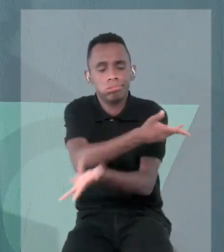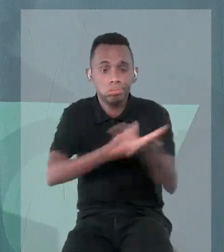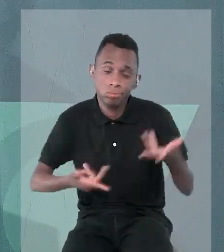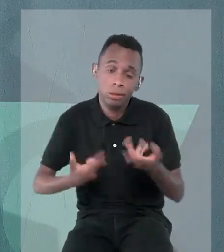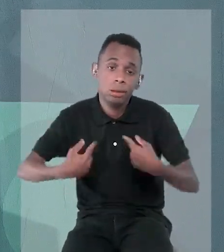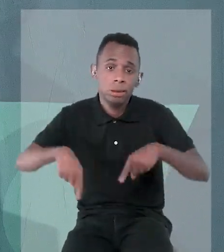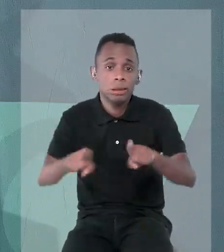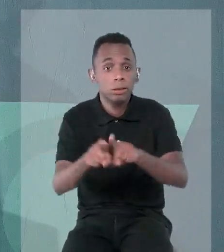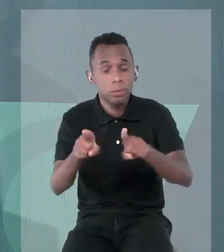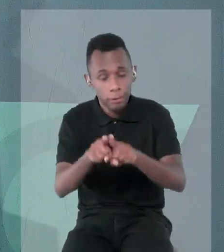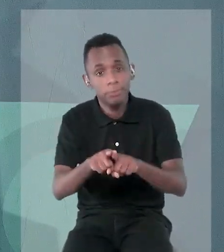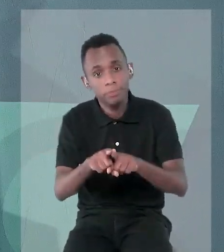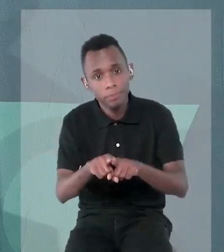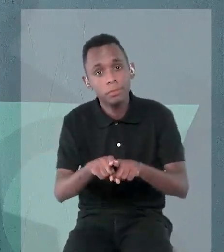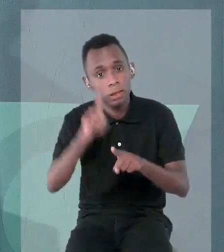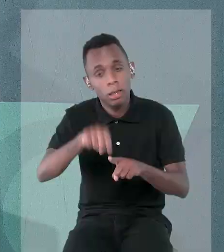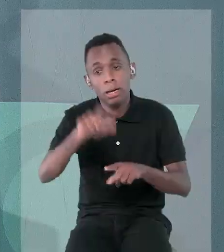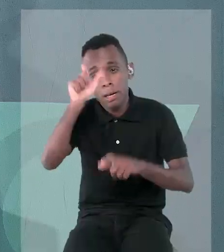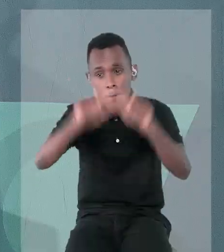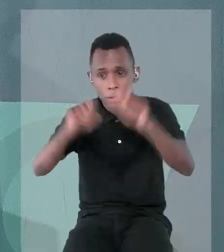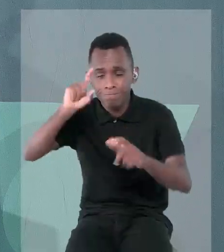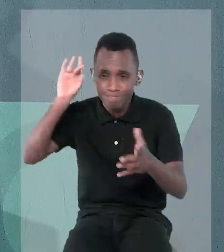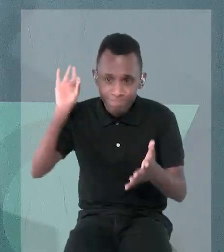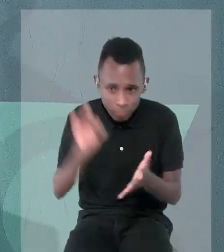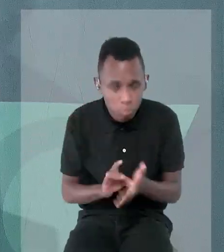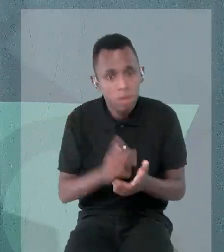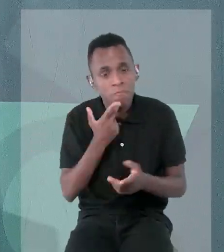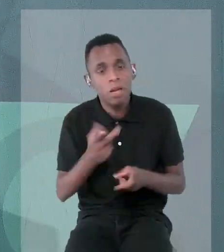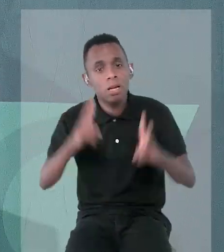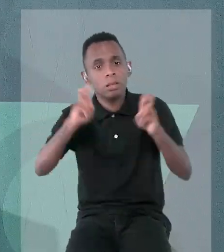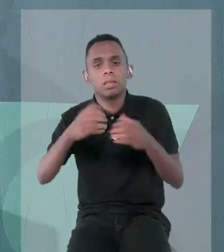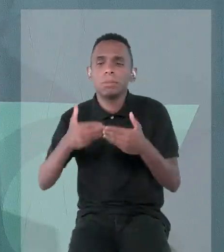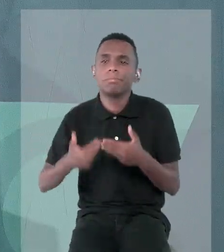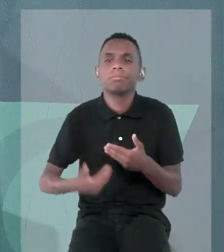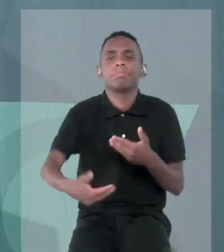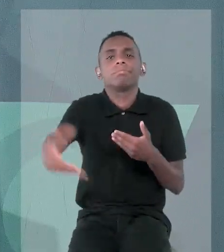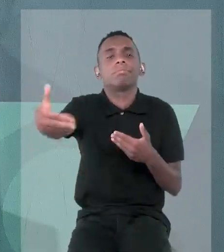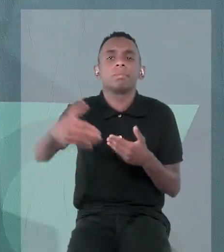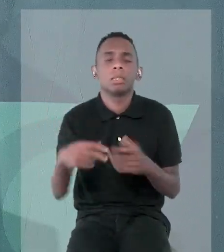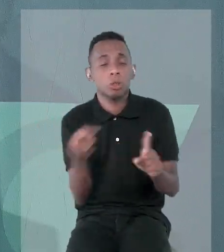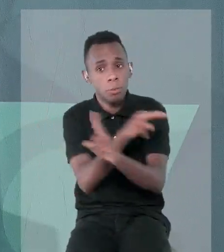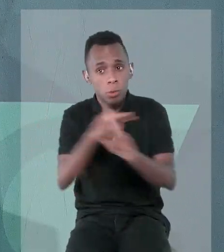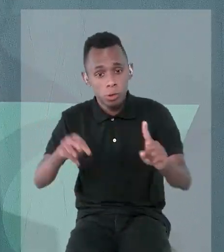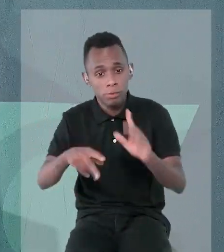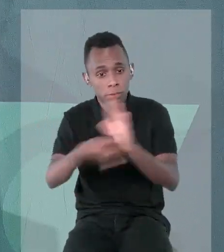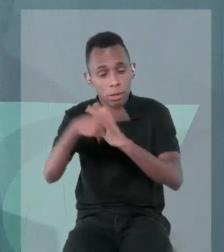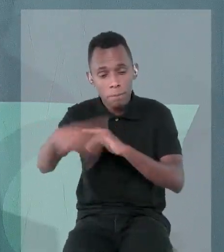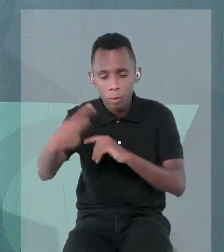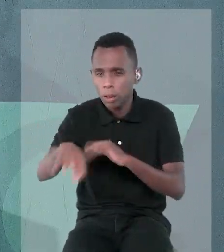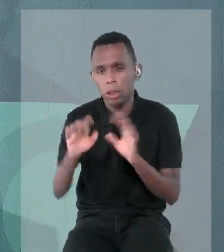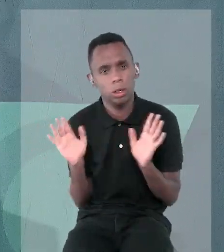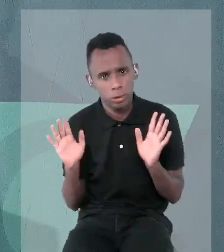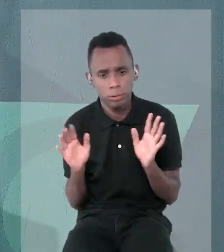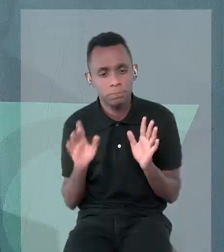e ao mesmo tempo eles são as pessoas mais legítimas para falar disso para o resto do mundo. Né? Esse olhar deles vai ser o único